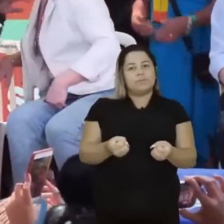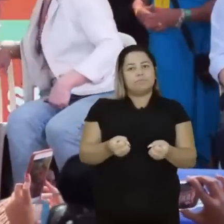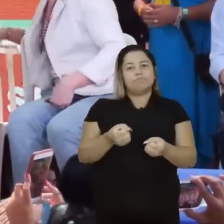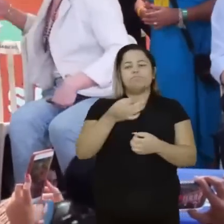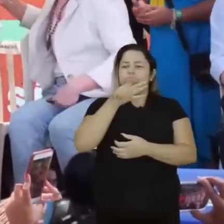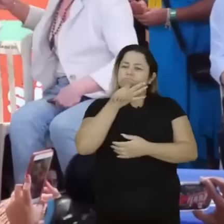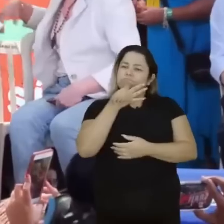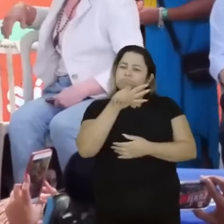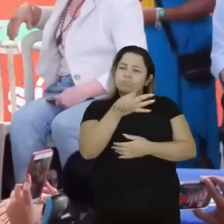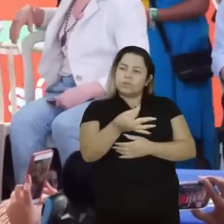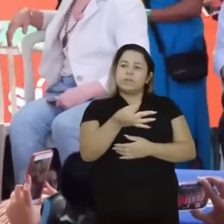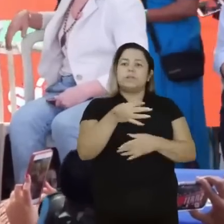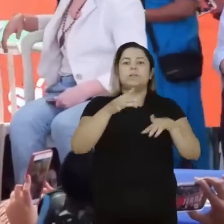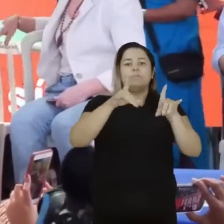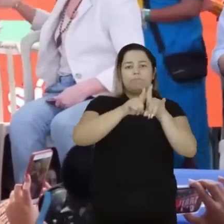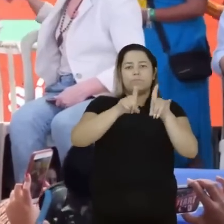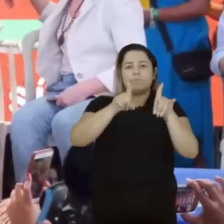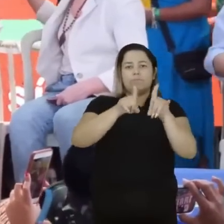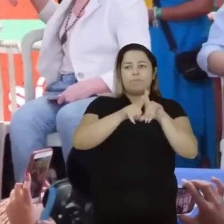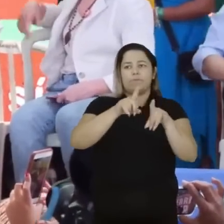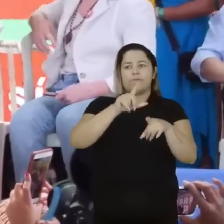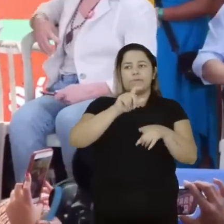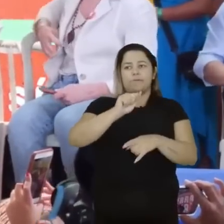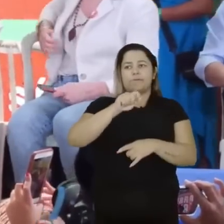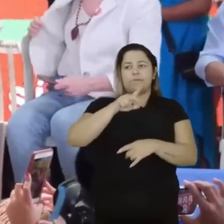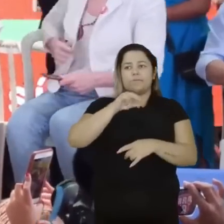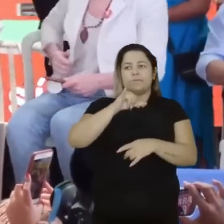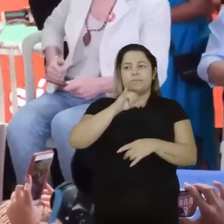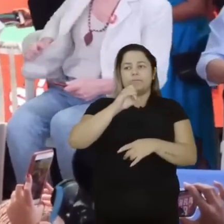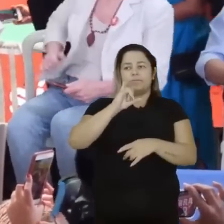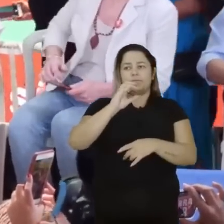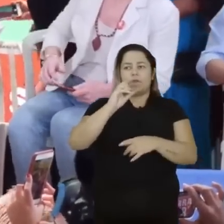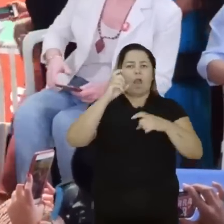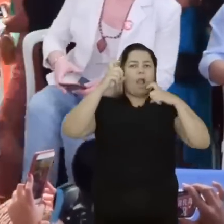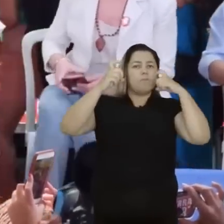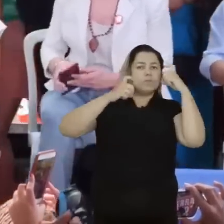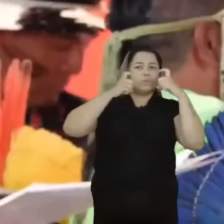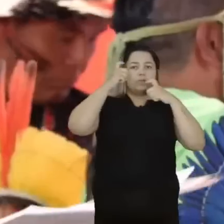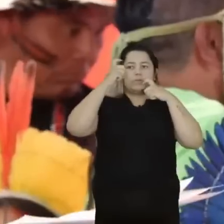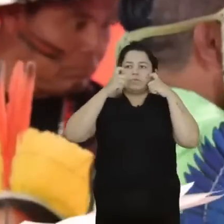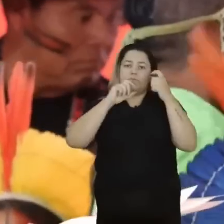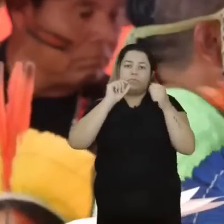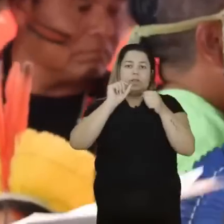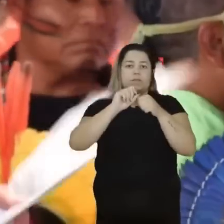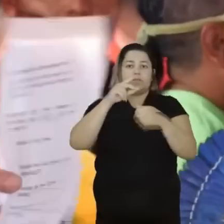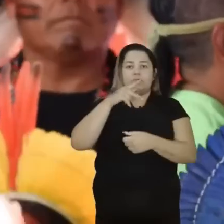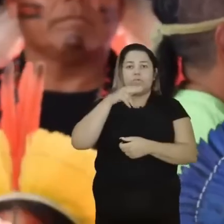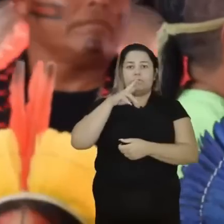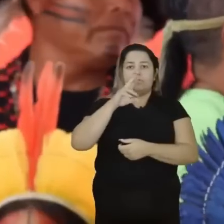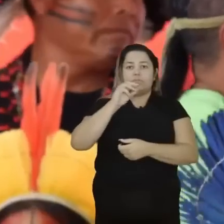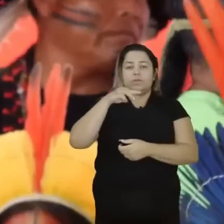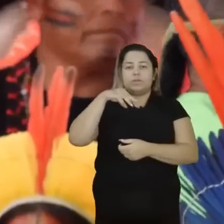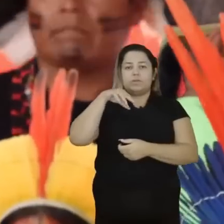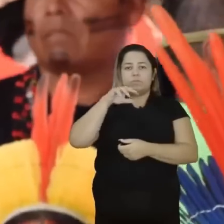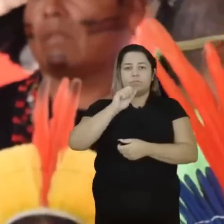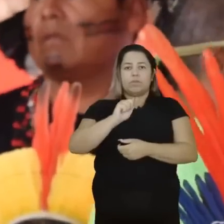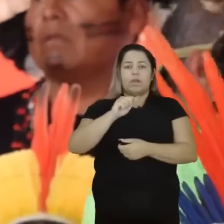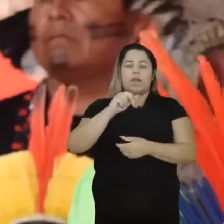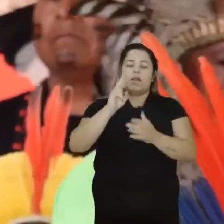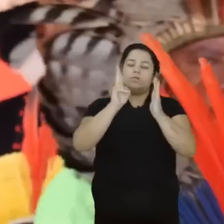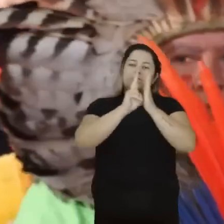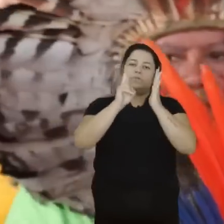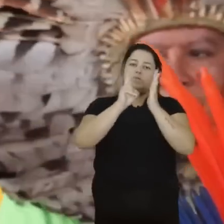recomendações, que se o Aloysio Mercadante estava com preocupação de fazer um programa indígena para o nosso